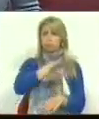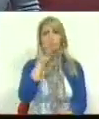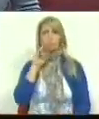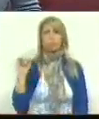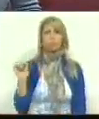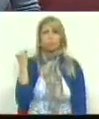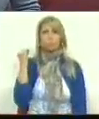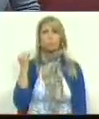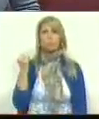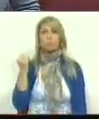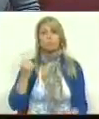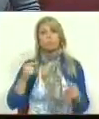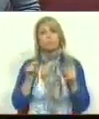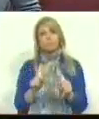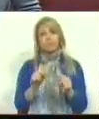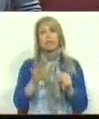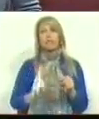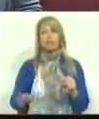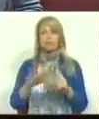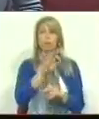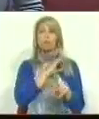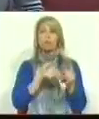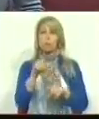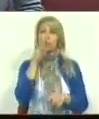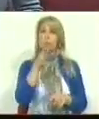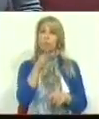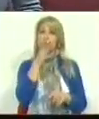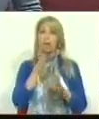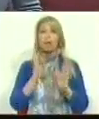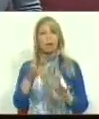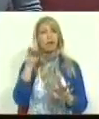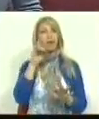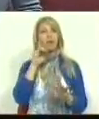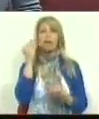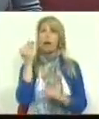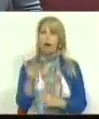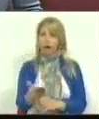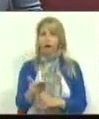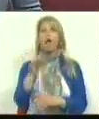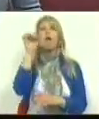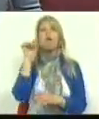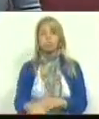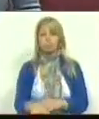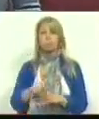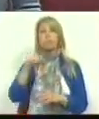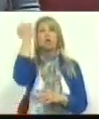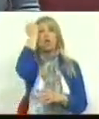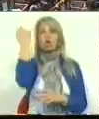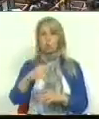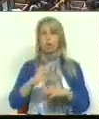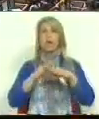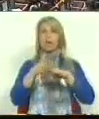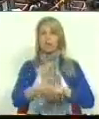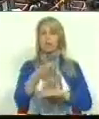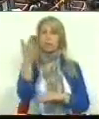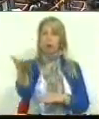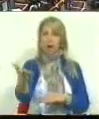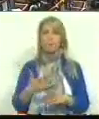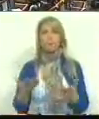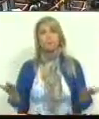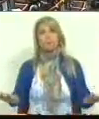locado. Mas neste caso, senhores deputados, está garantida a intervenção de um juiz. Trata-se,